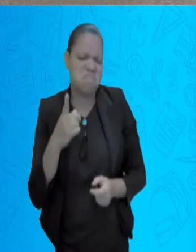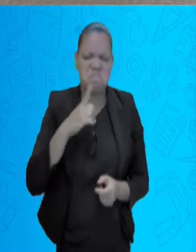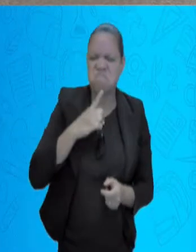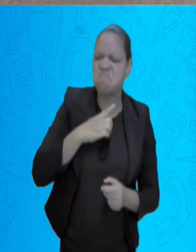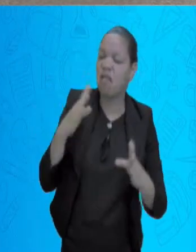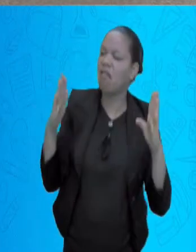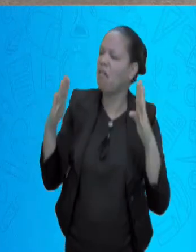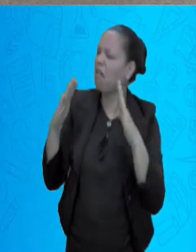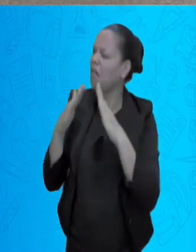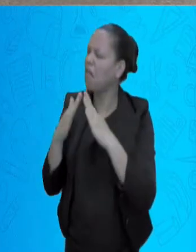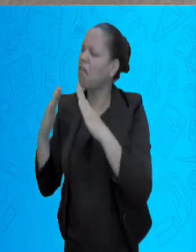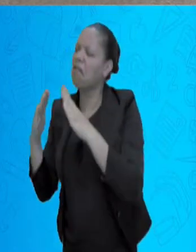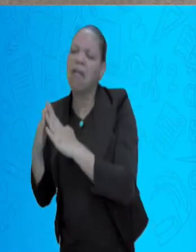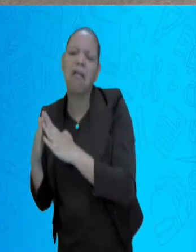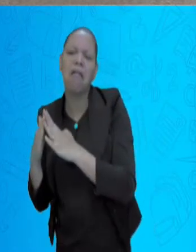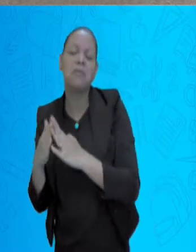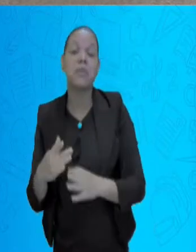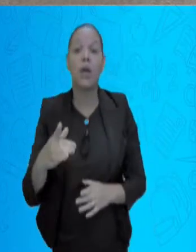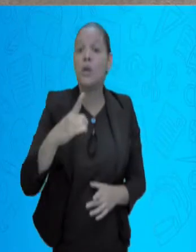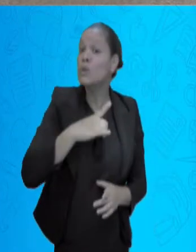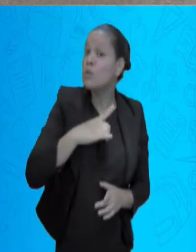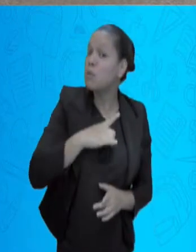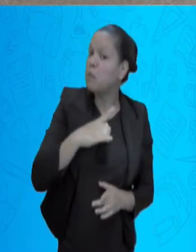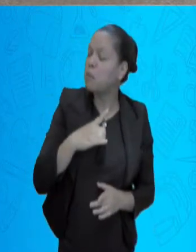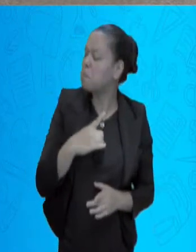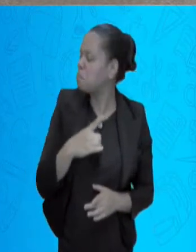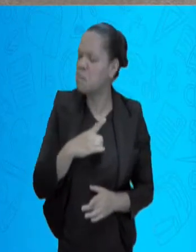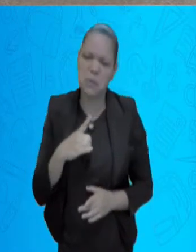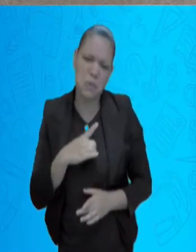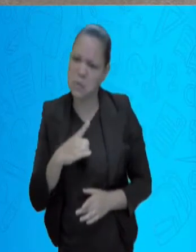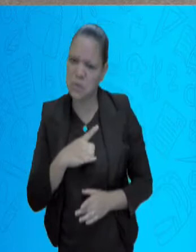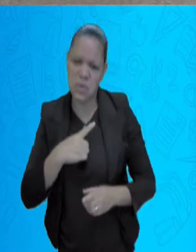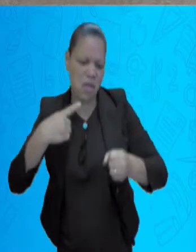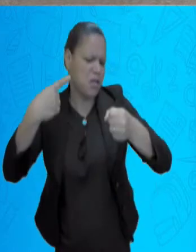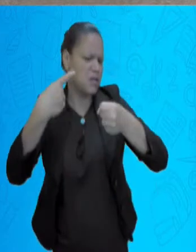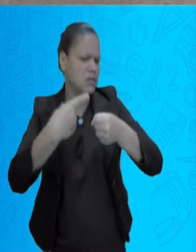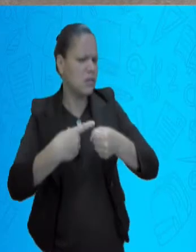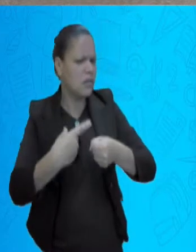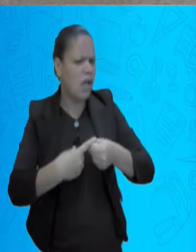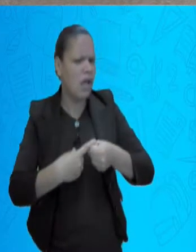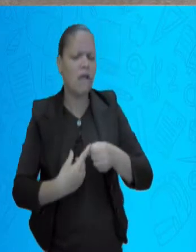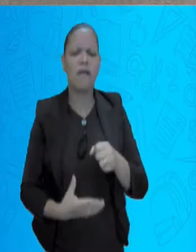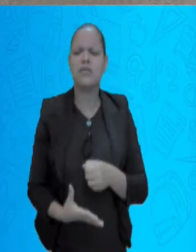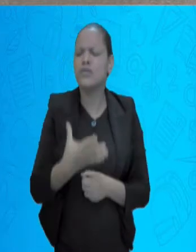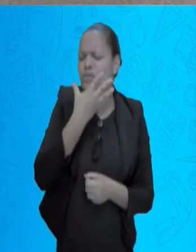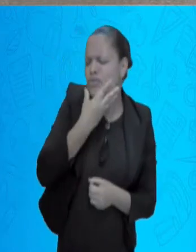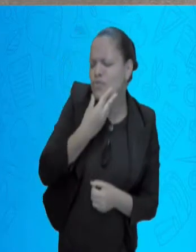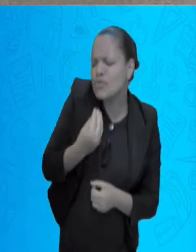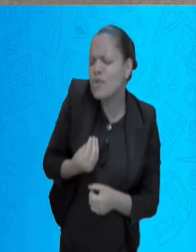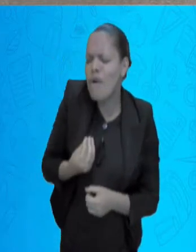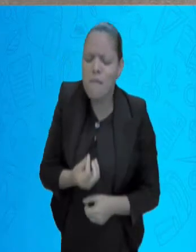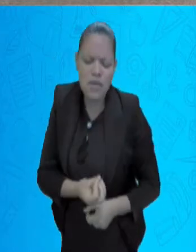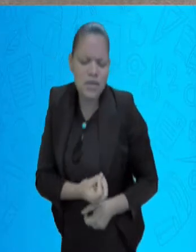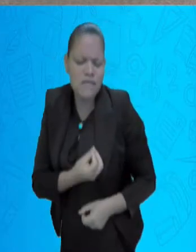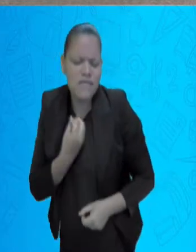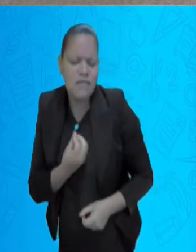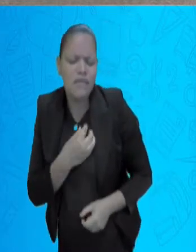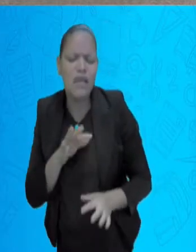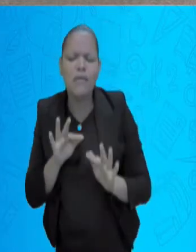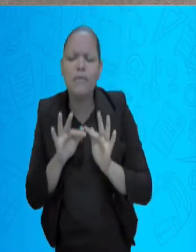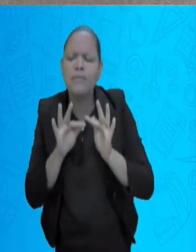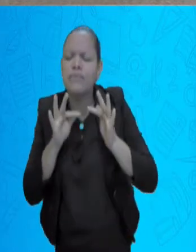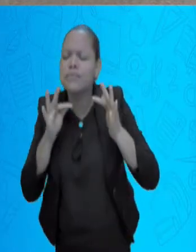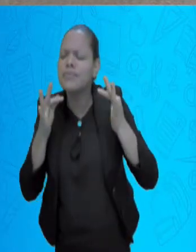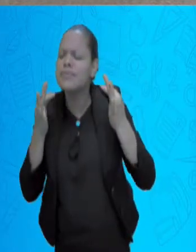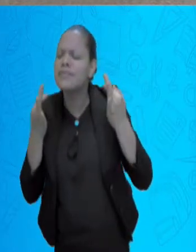haviam cidades. Os homens viviam de uma maneira mais simples, é chamada, né, Idade